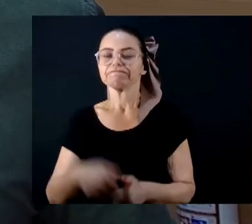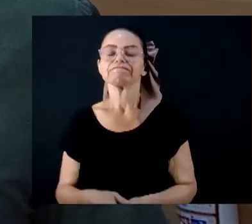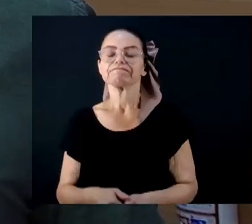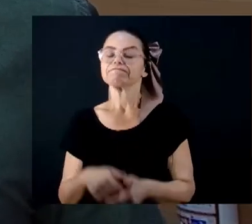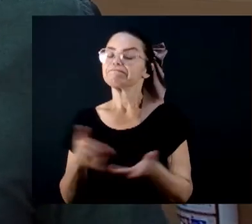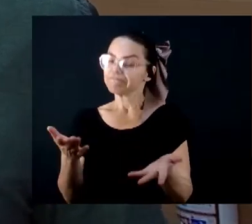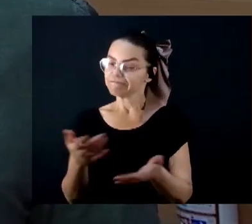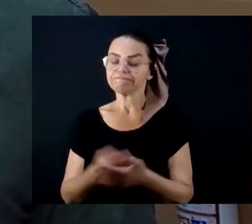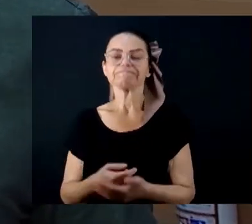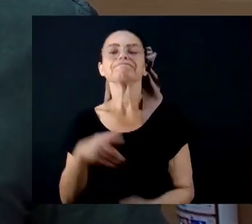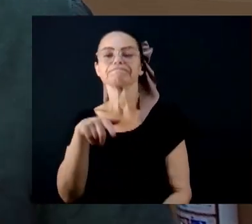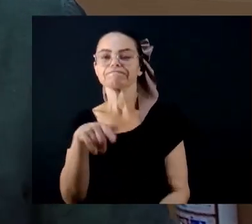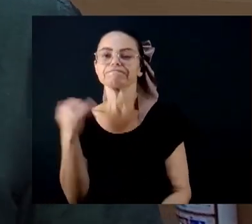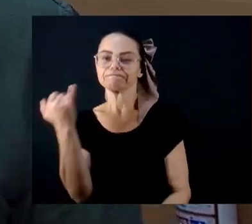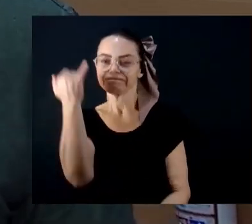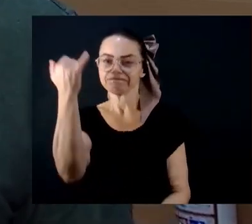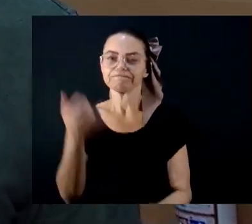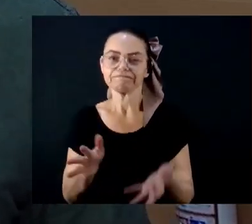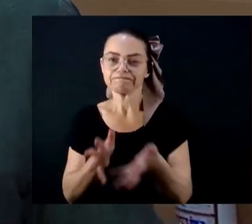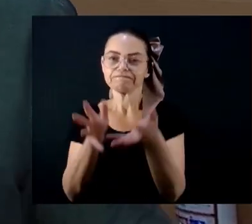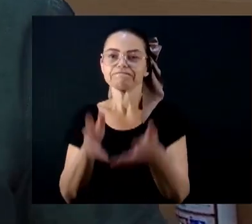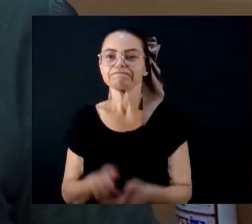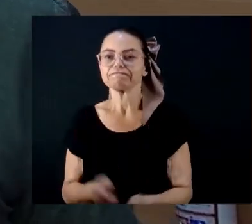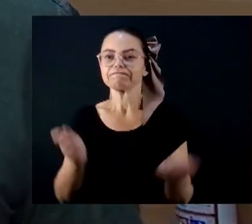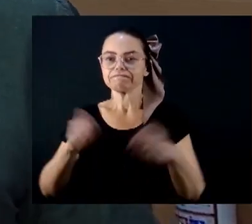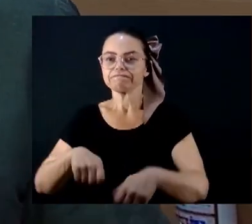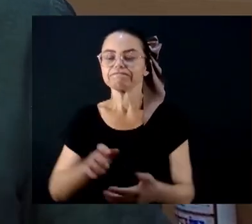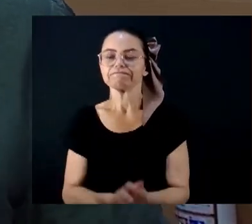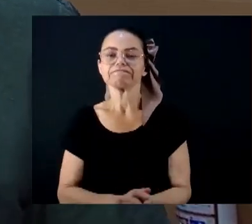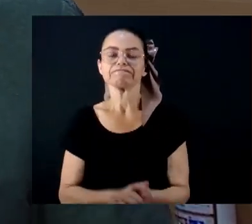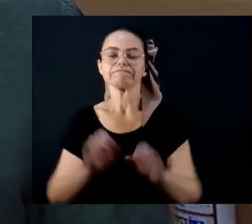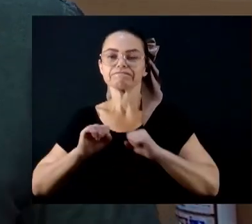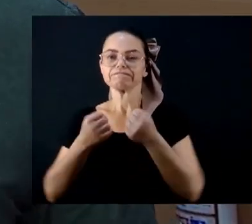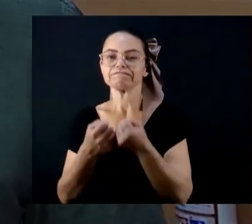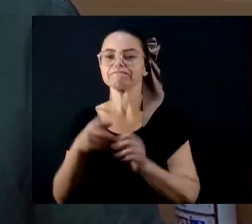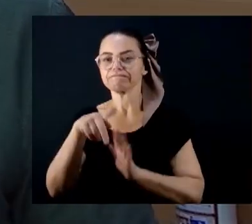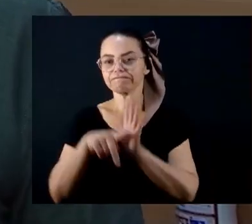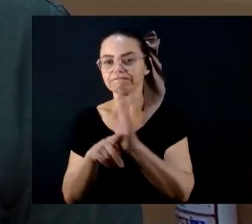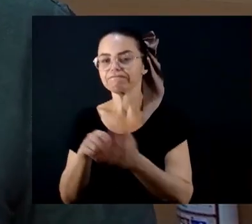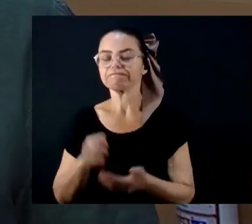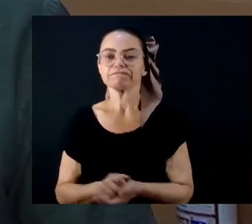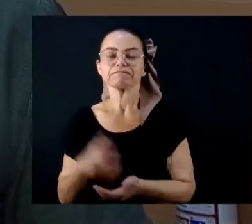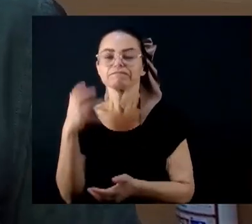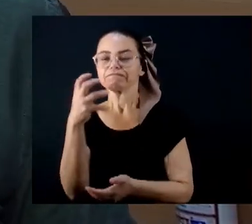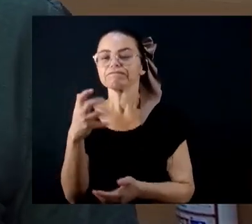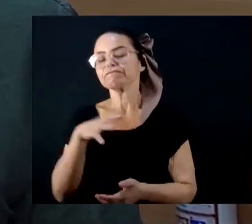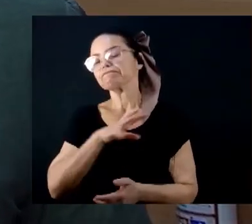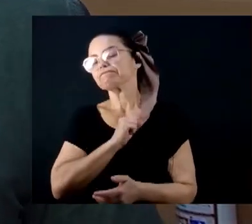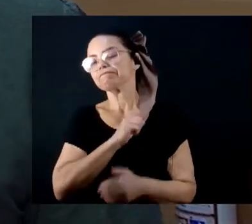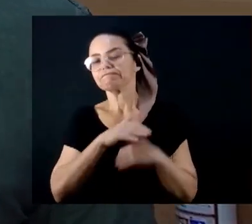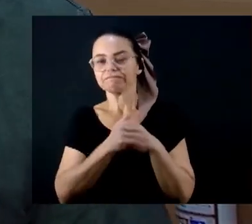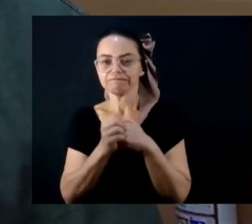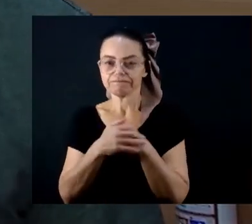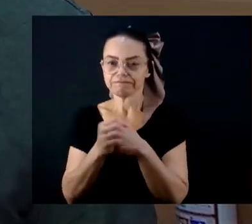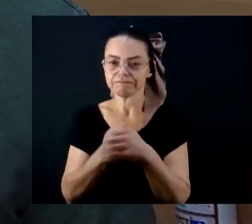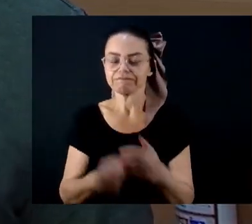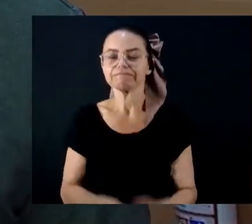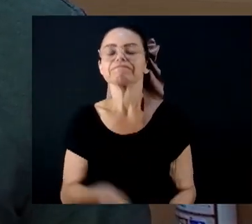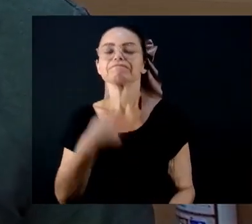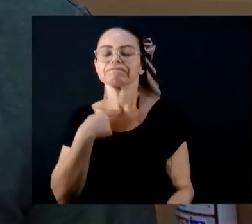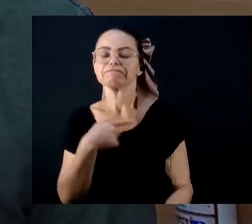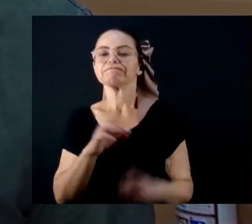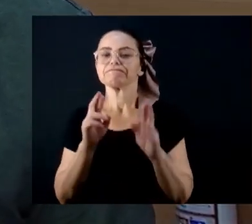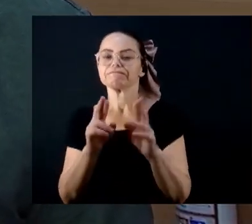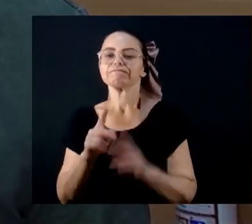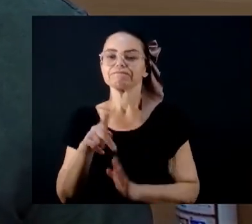sem dúvida, vai contribuir para que eles subam à tribuna e defendam seus projetos com paixão, com carinho, com convicção, com qualidade, que a gente espera de um programa